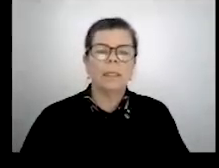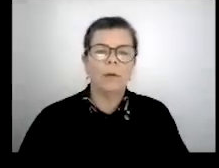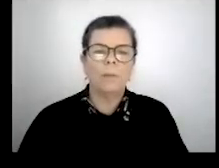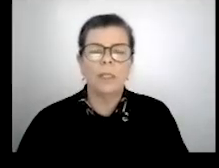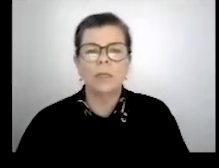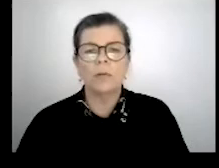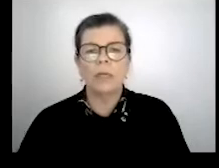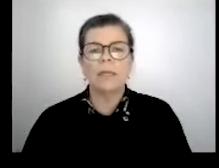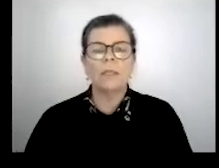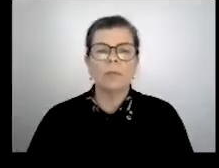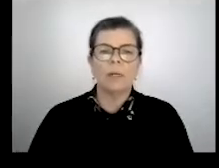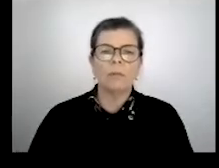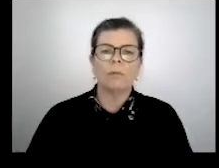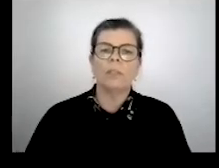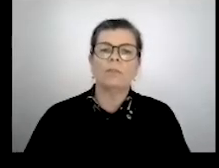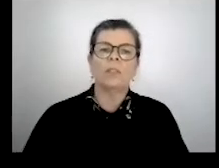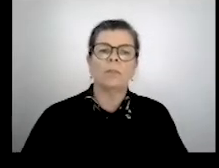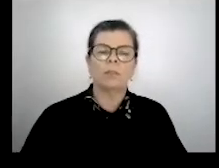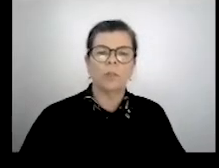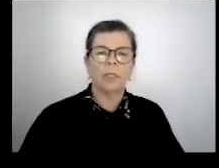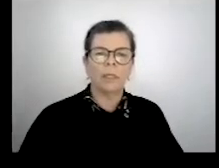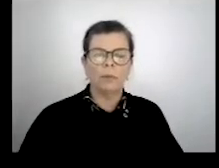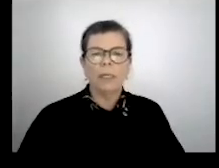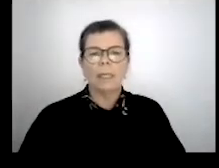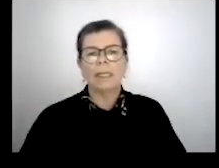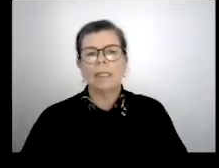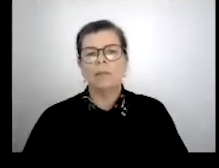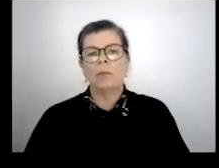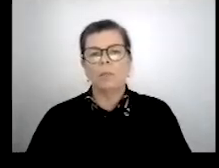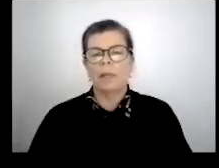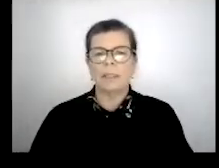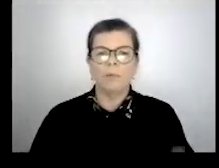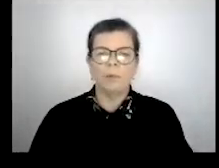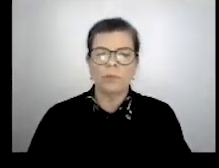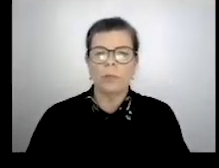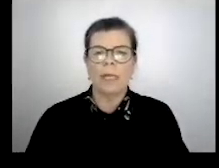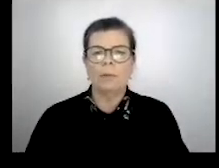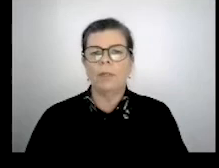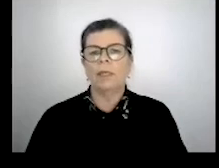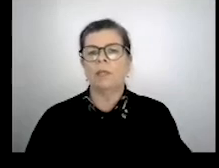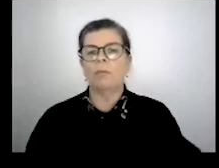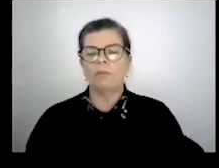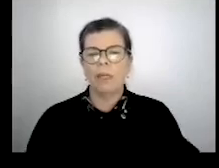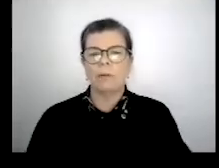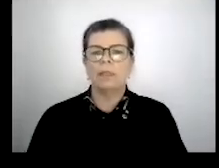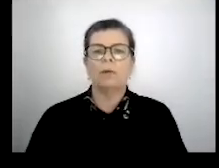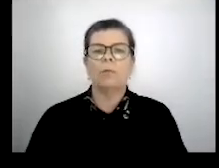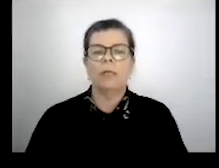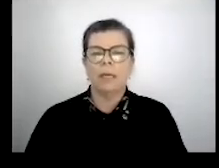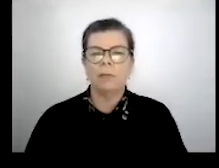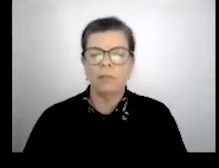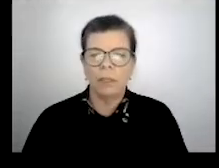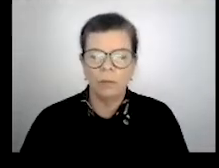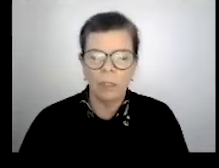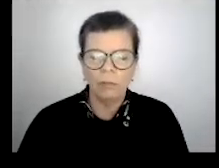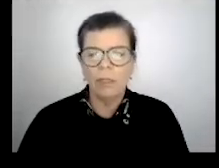E aí, então, realmente, a execução, onde as vítimas já vão chegando. Claro que, inicialmente, parece ter muito funcionário, porque já foi feito, assim que